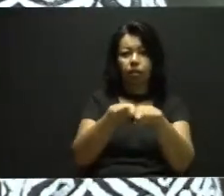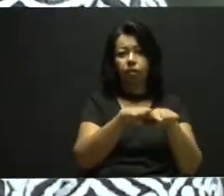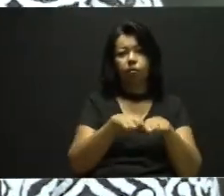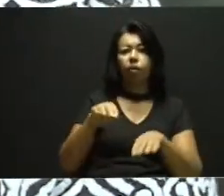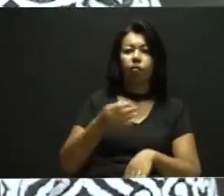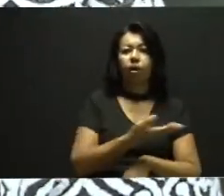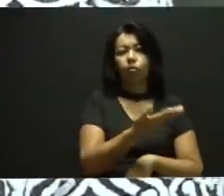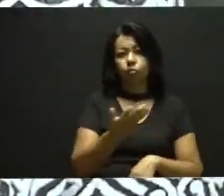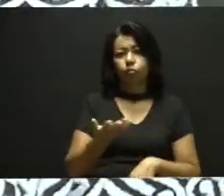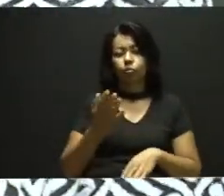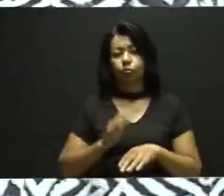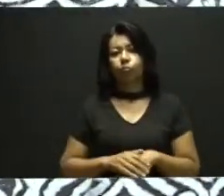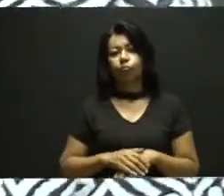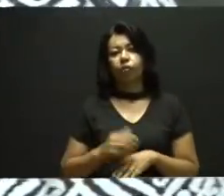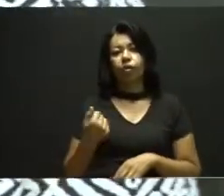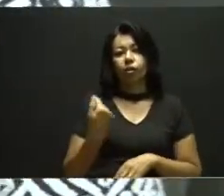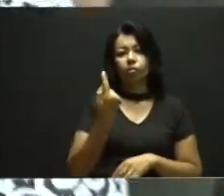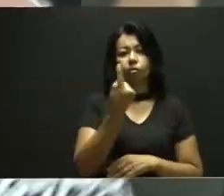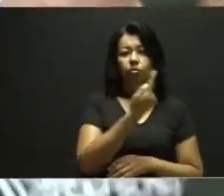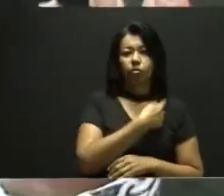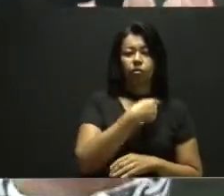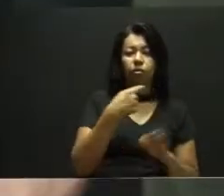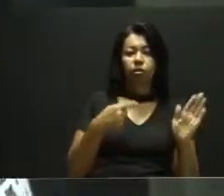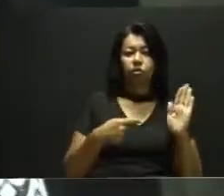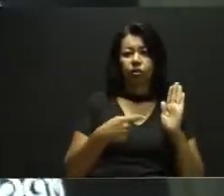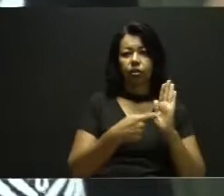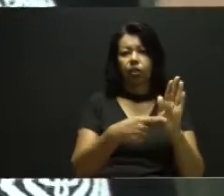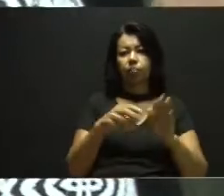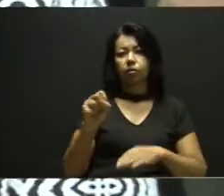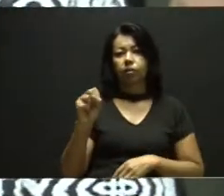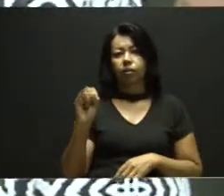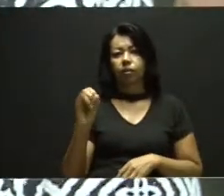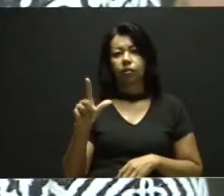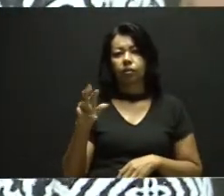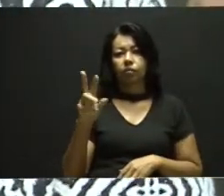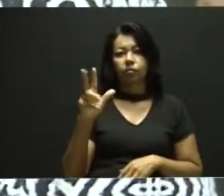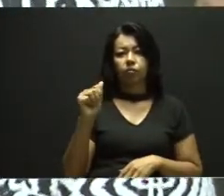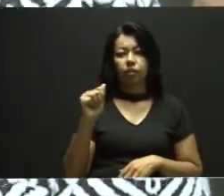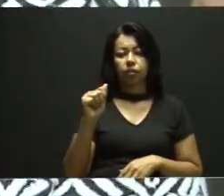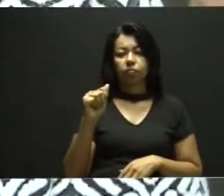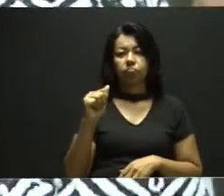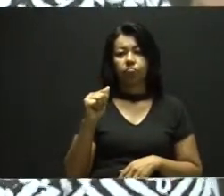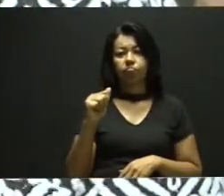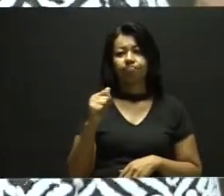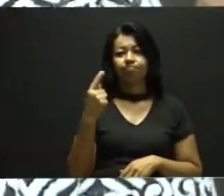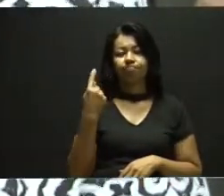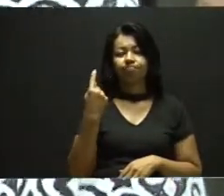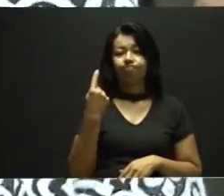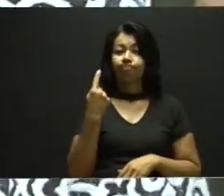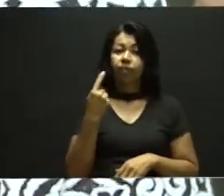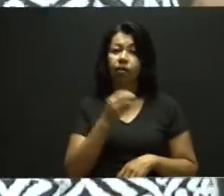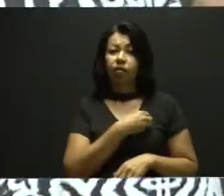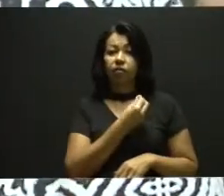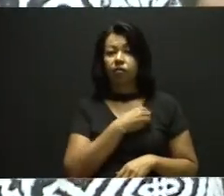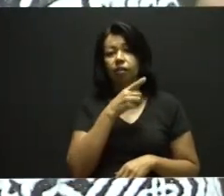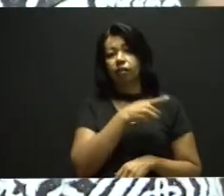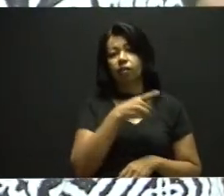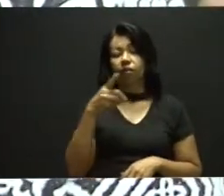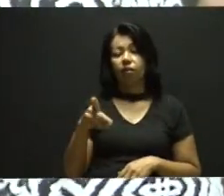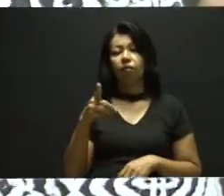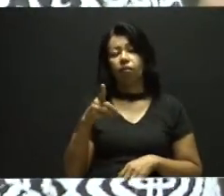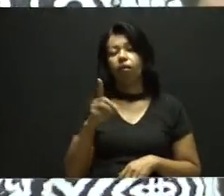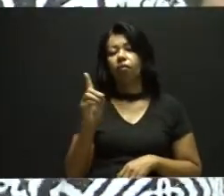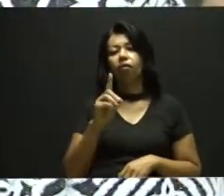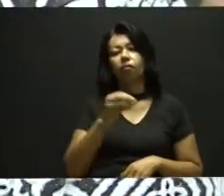e assim quando nós indicamos a silvia é uma obra a vida dela é uma obra